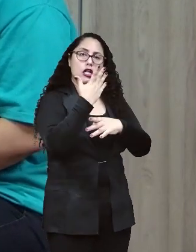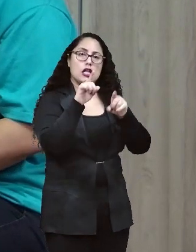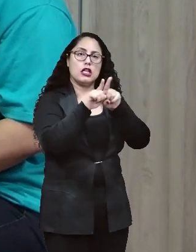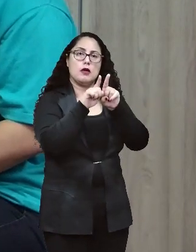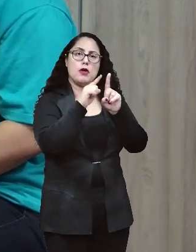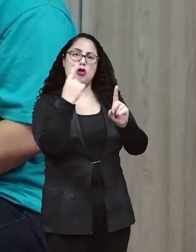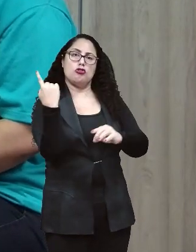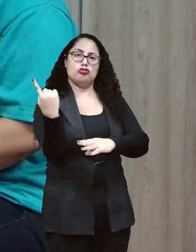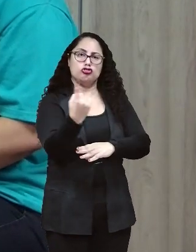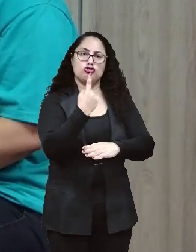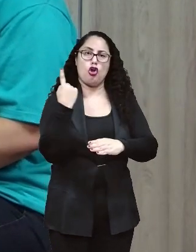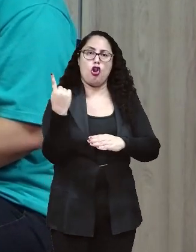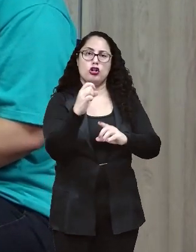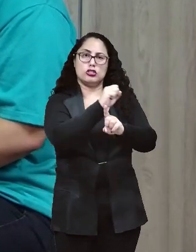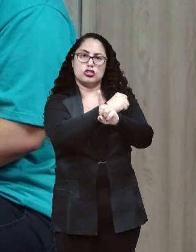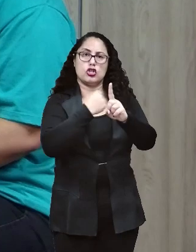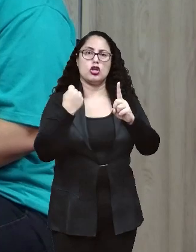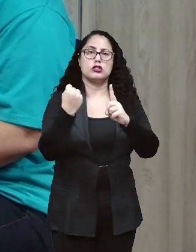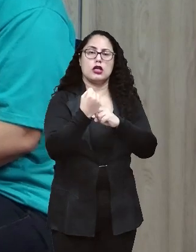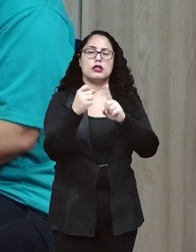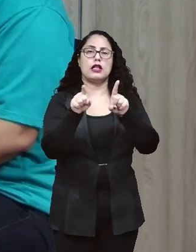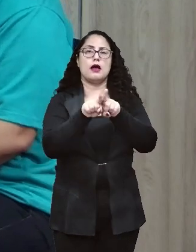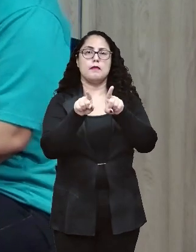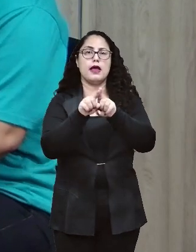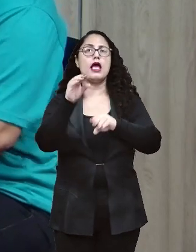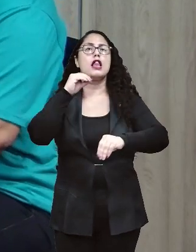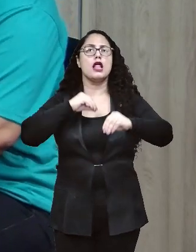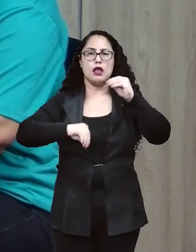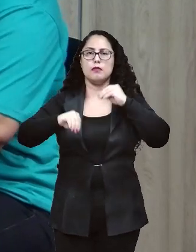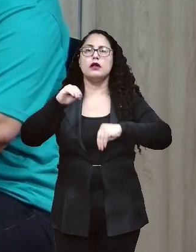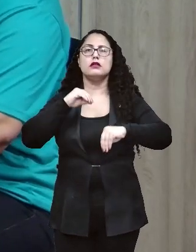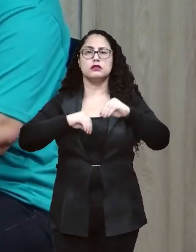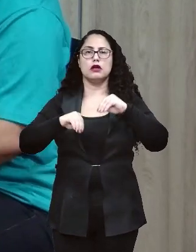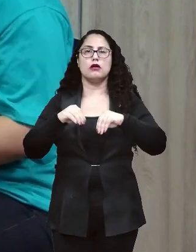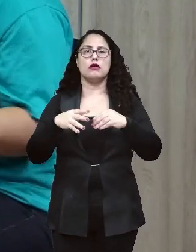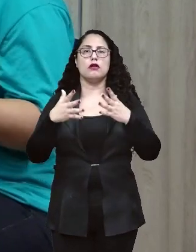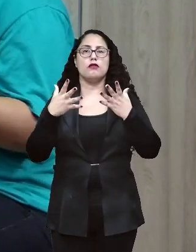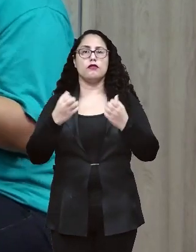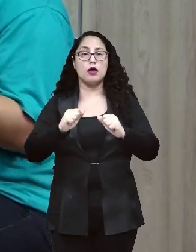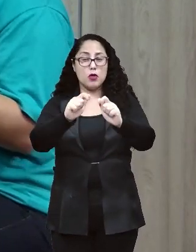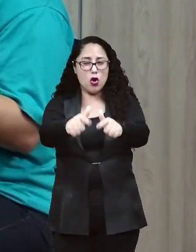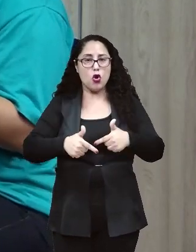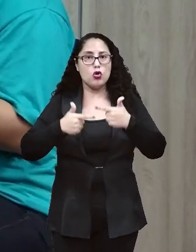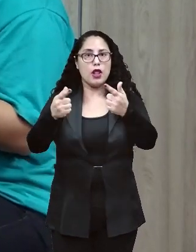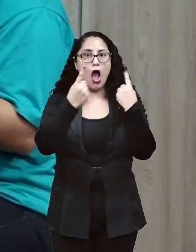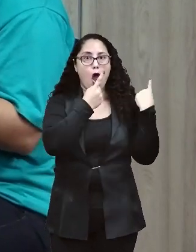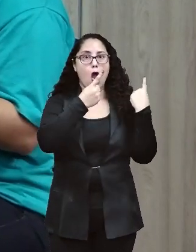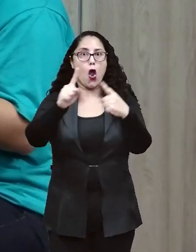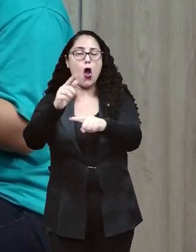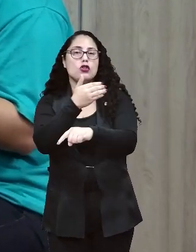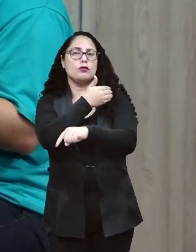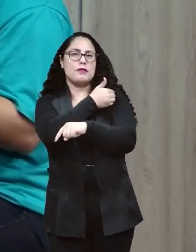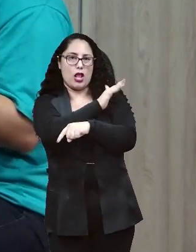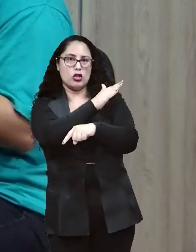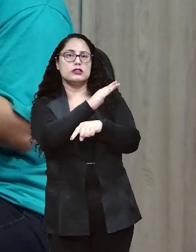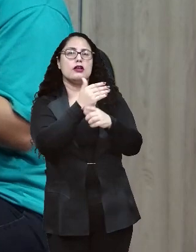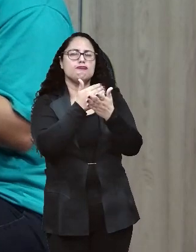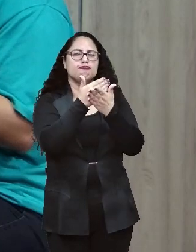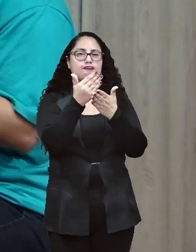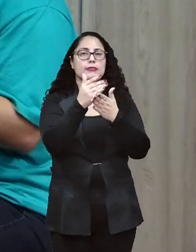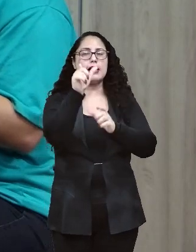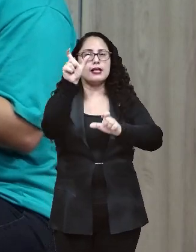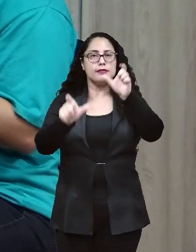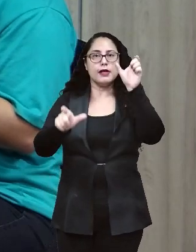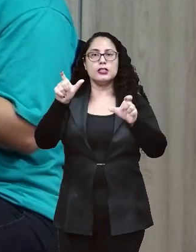o isolamento social dessas pessoas. As depressões. Né? As depressões. Então vamos lutar contra esse preconceito inicialmente, de que